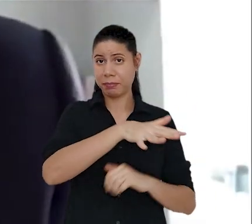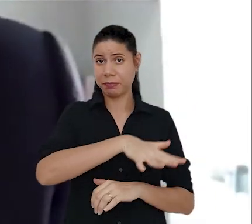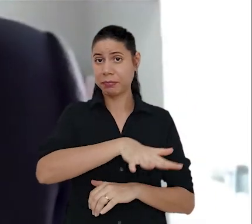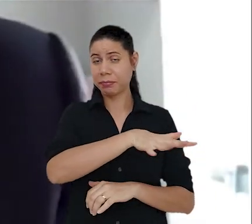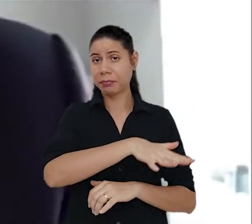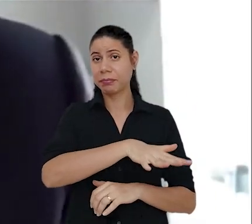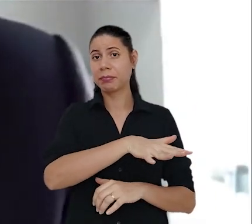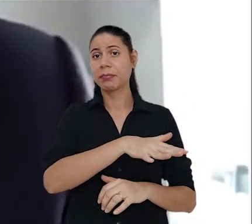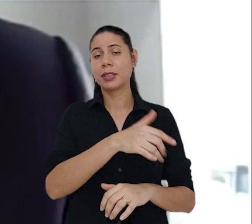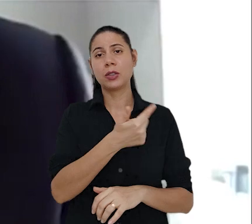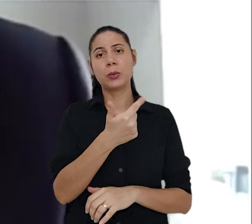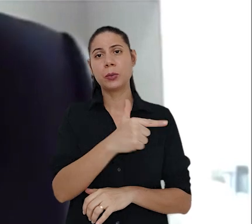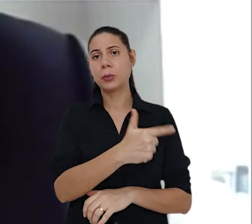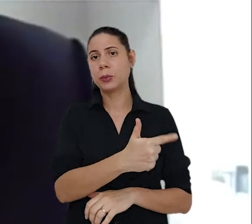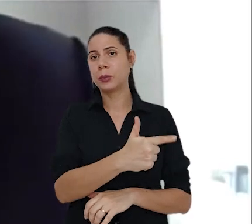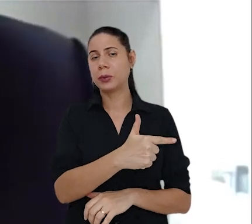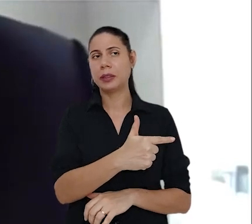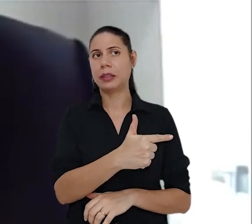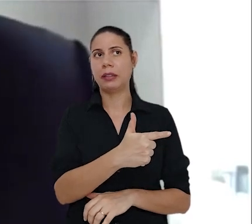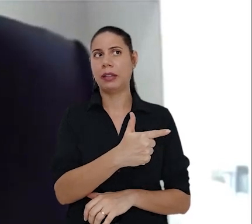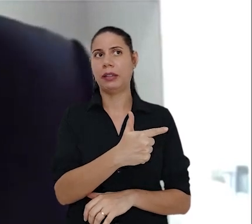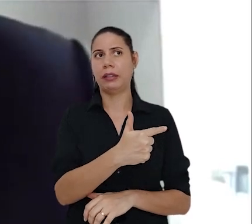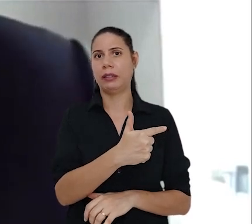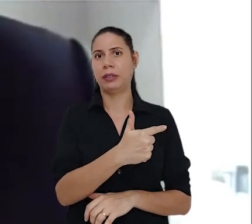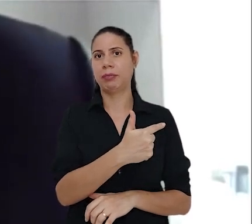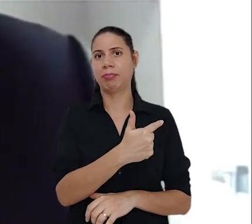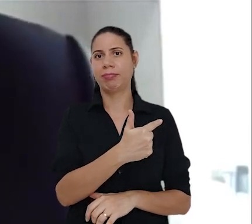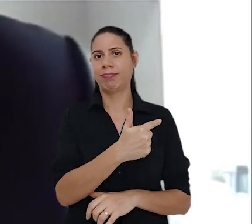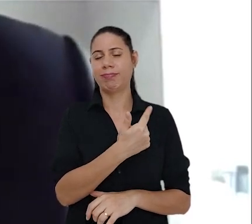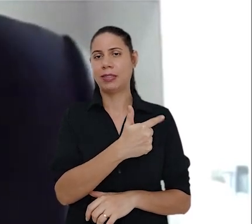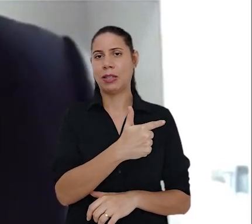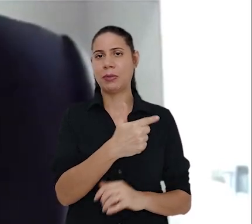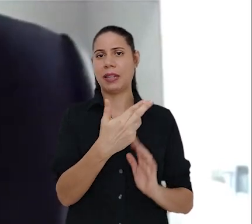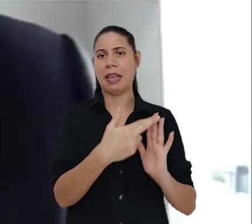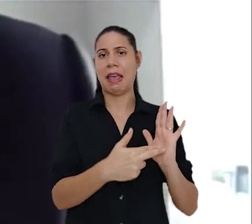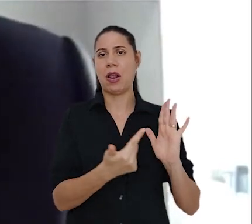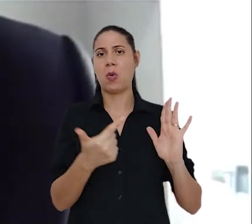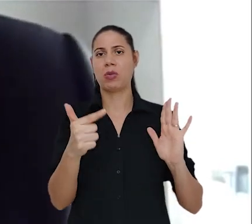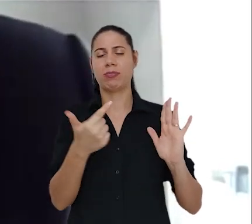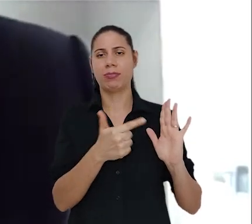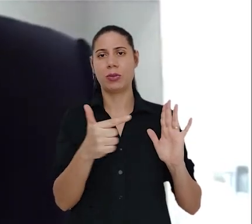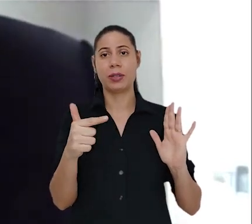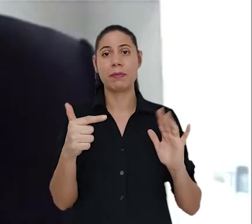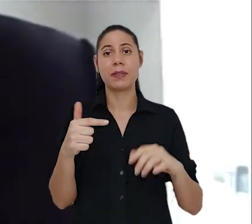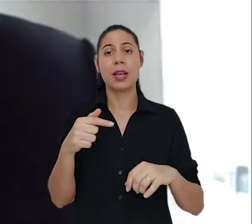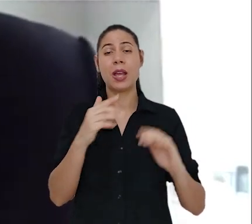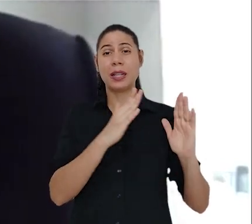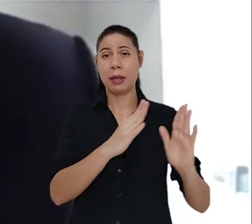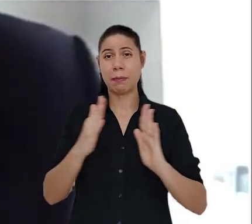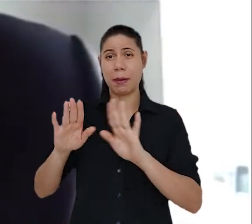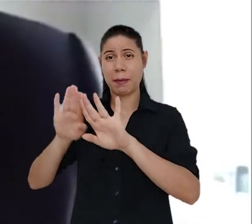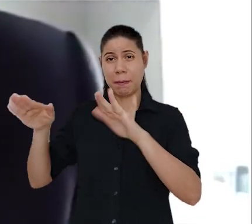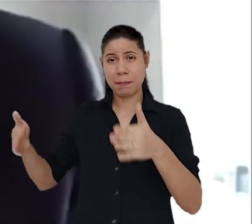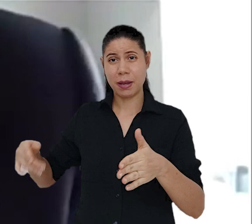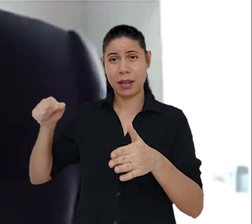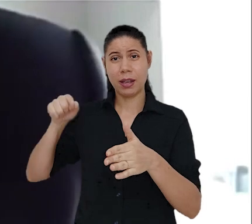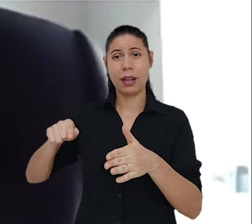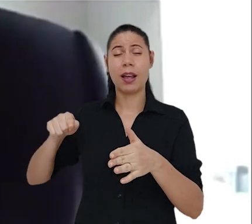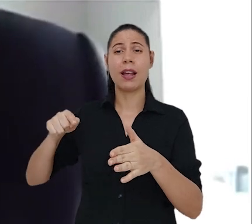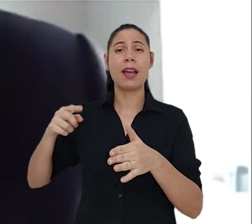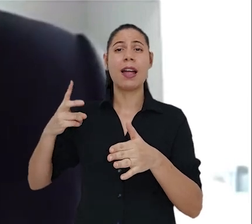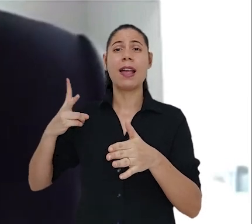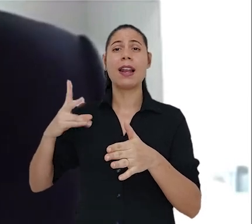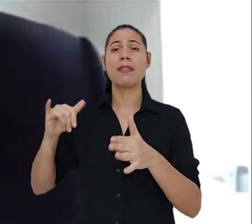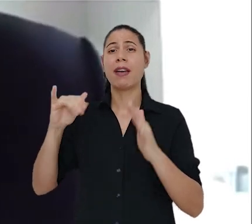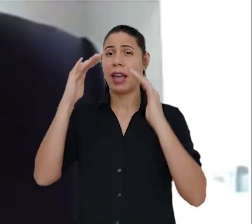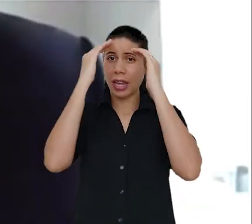Administrativamente, não há praticamente exceção. Na etapa administrativa da banca, esse que eu quero dizer, a banca vai agir